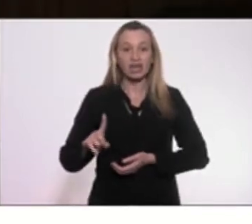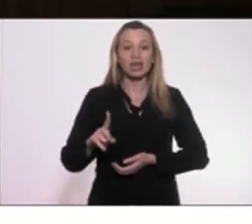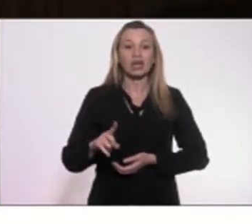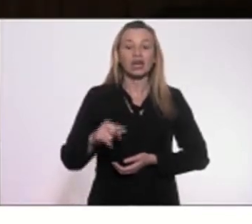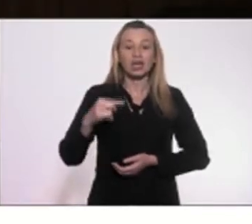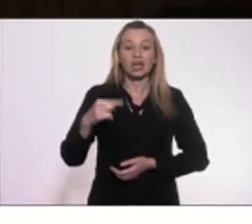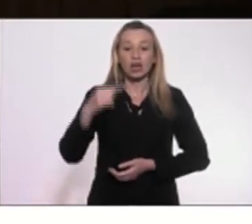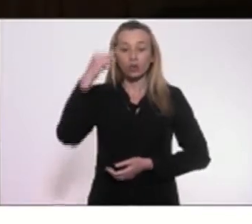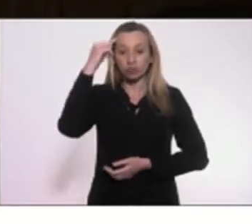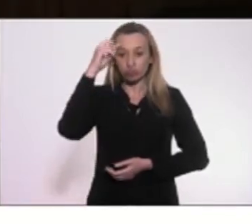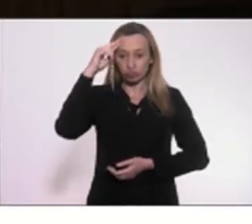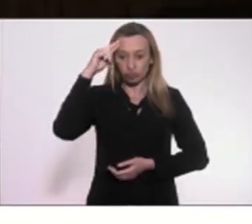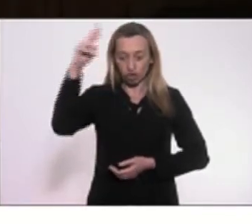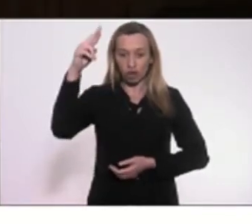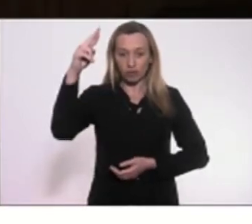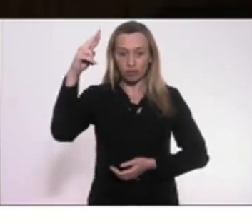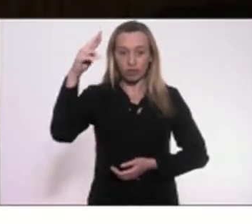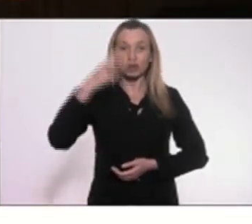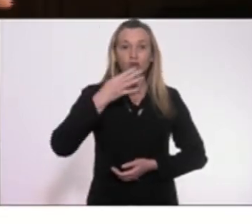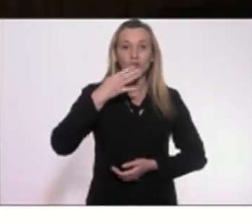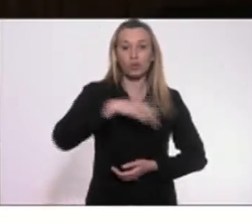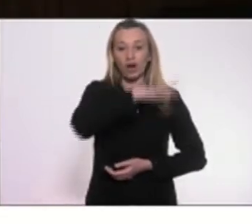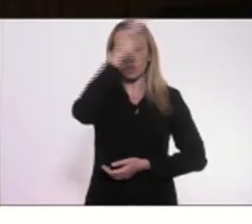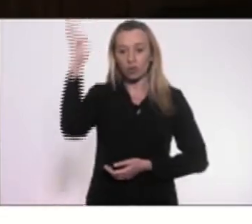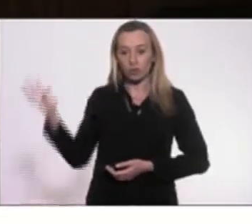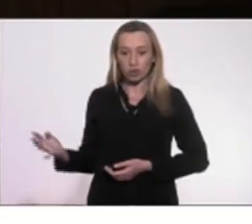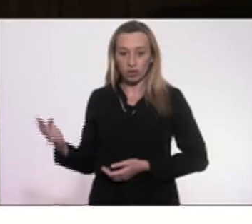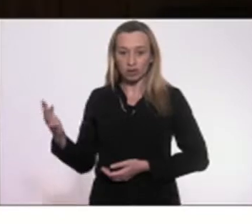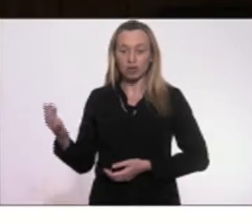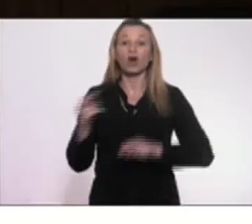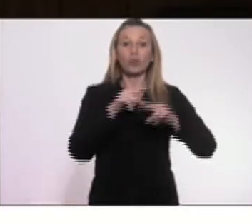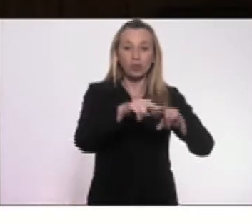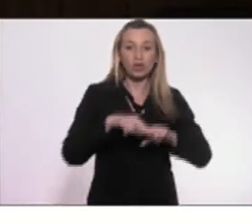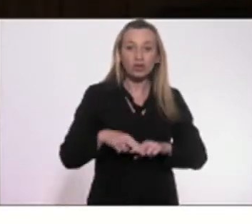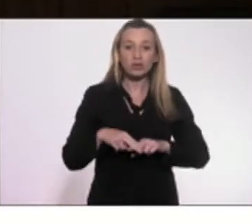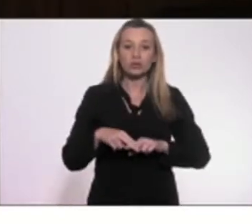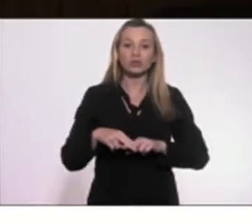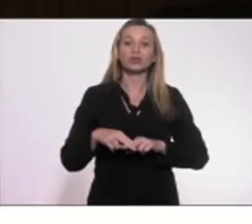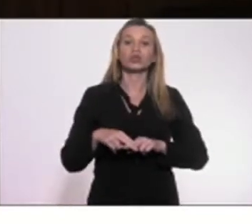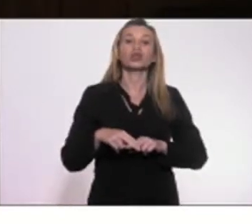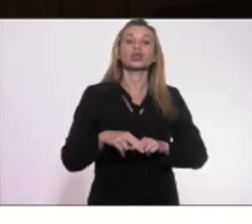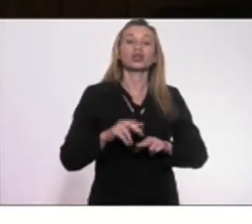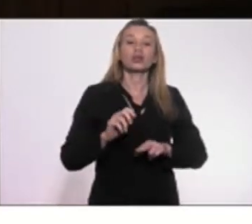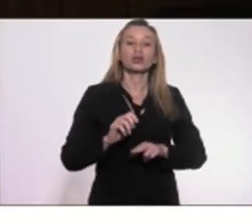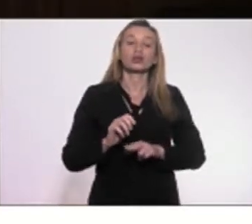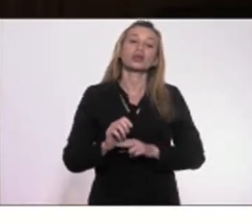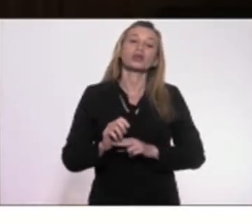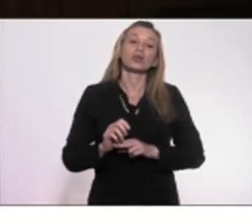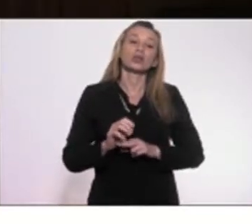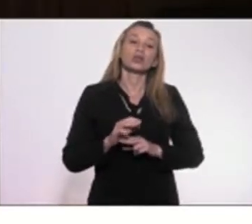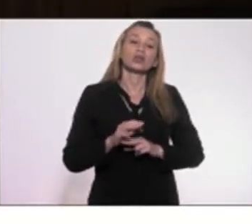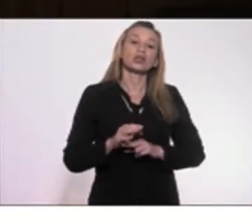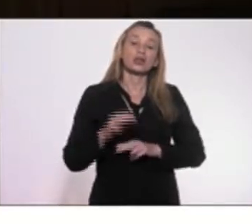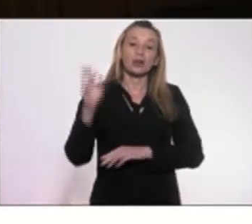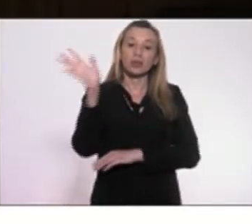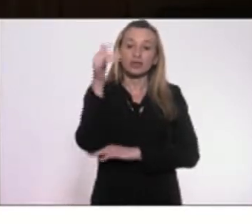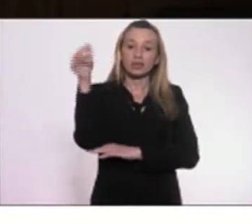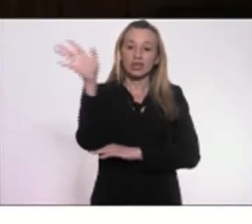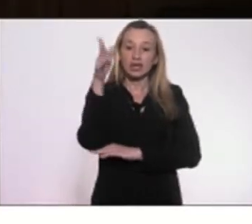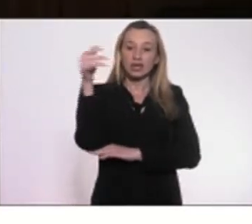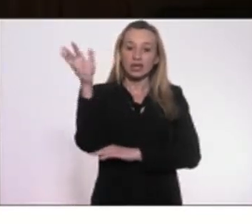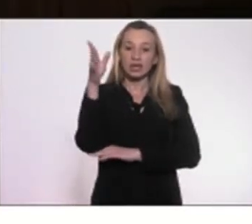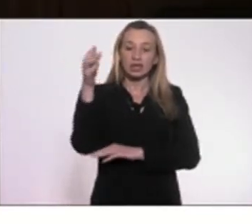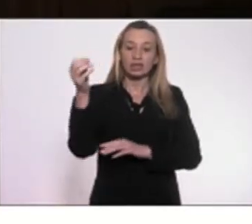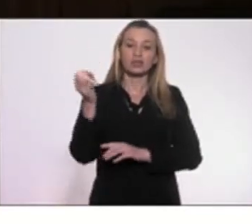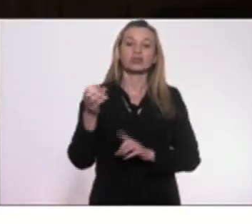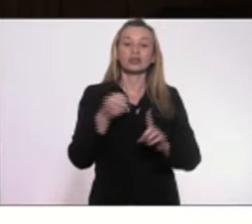arco-íris é a bandeira da luta da homossexualidade. Então, no culto do candomblé, as pessoas